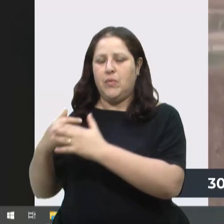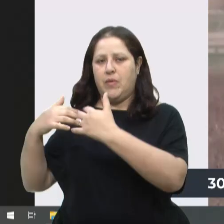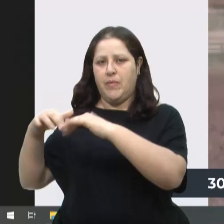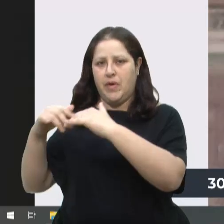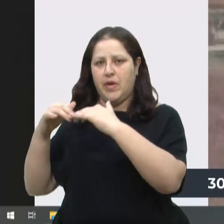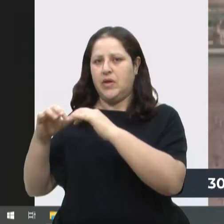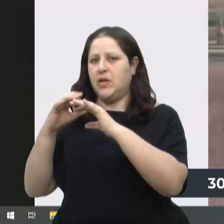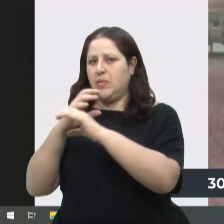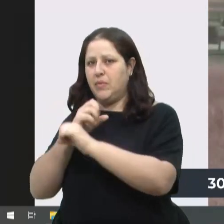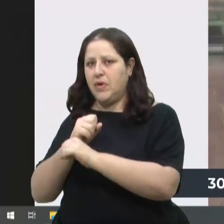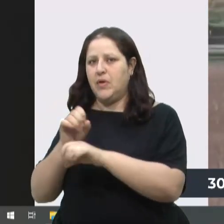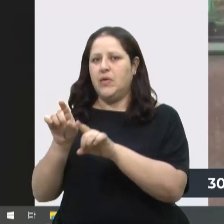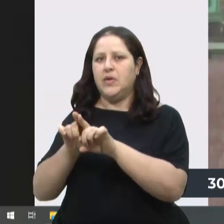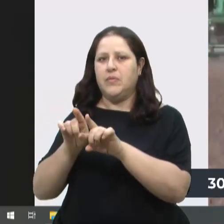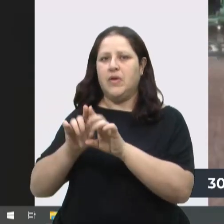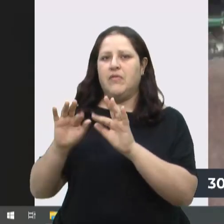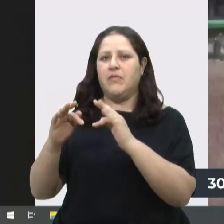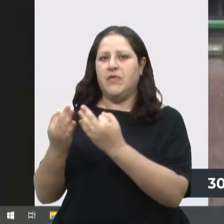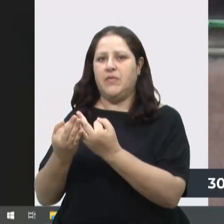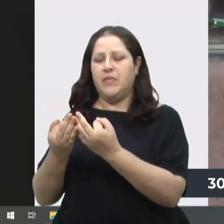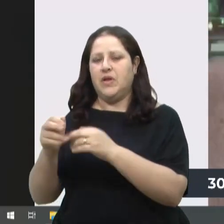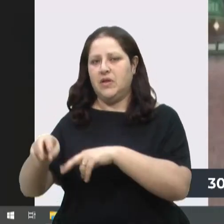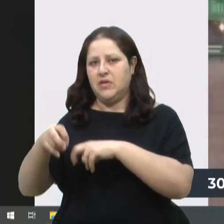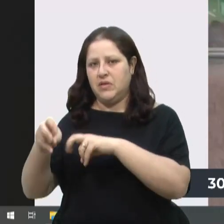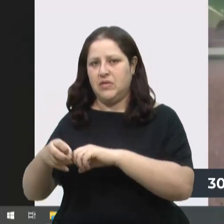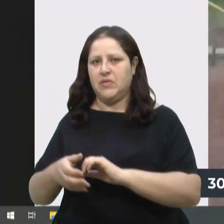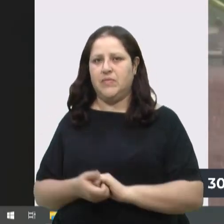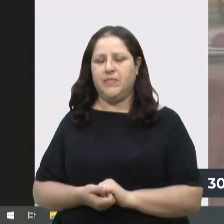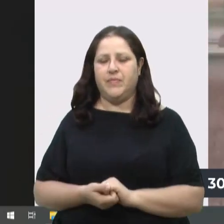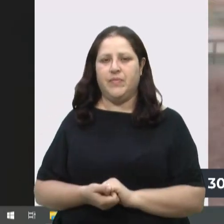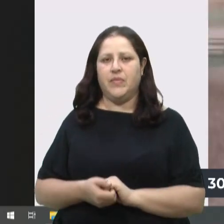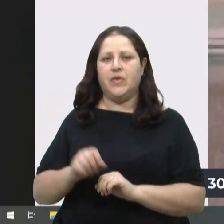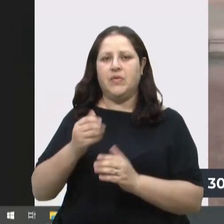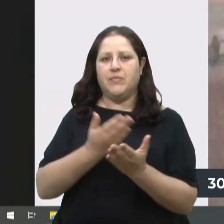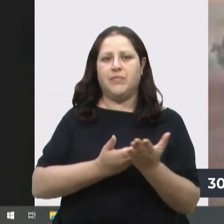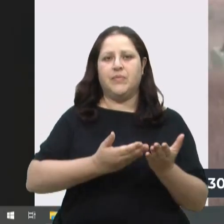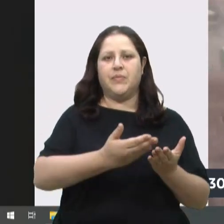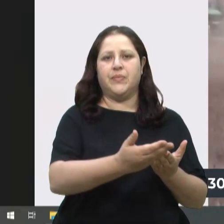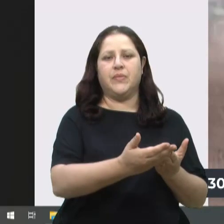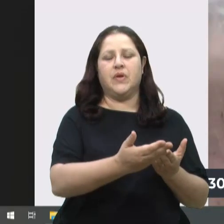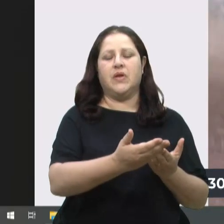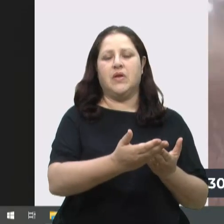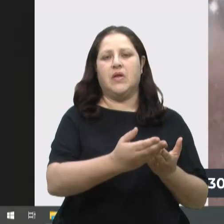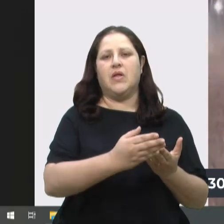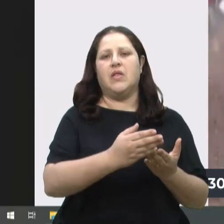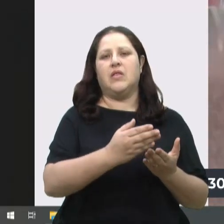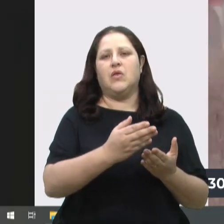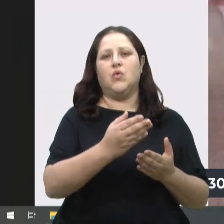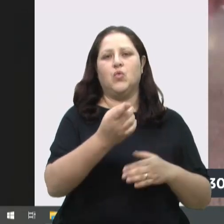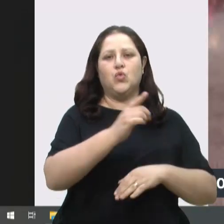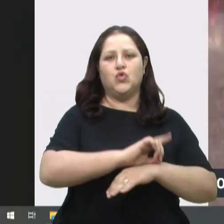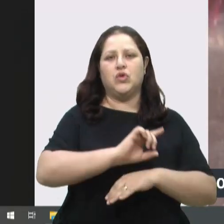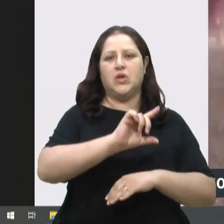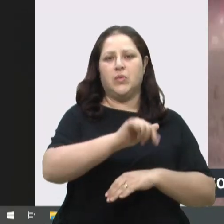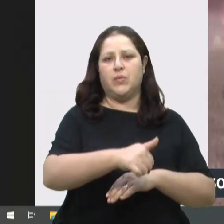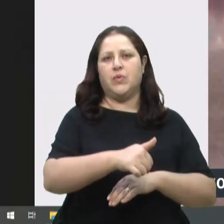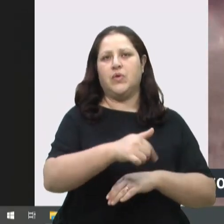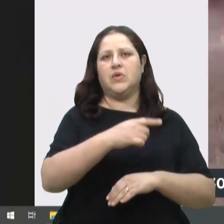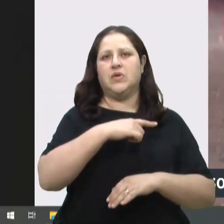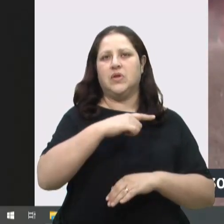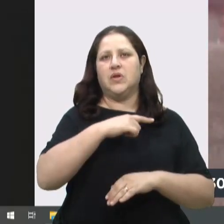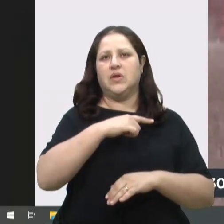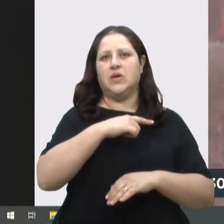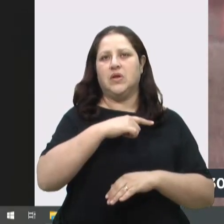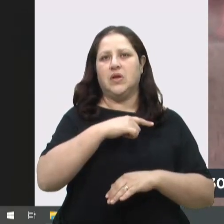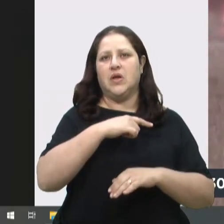instituições financeiras credenciadas um dia depois do BNDES reabrir 14 programas de crédito com quase 3 bilhões